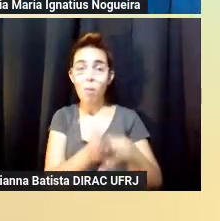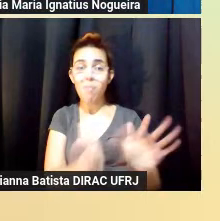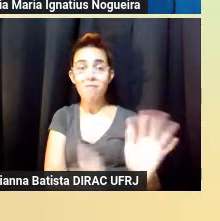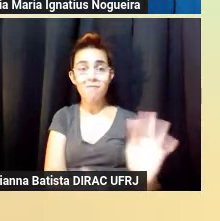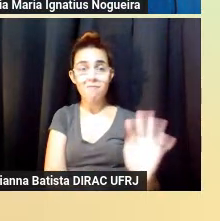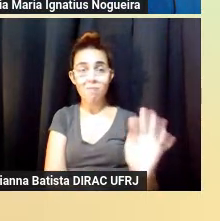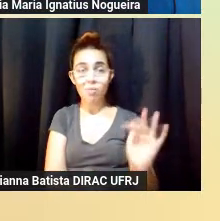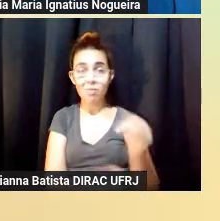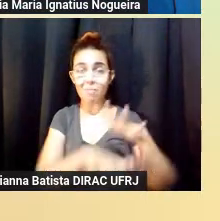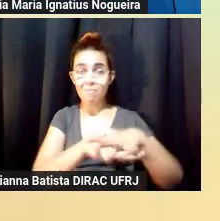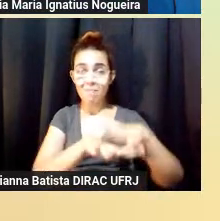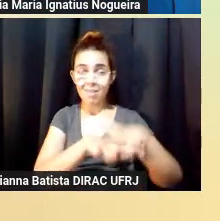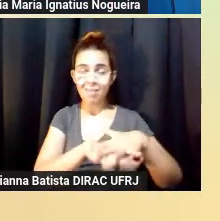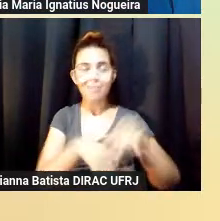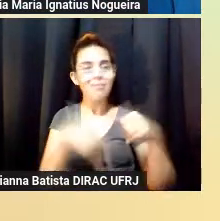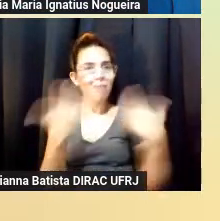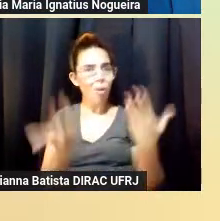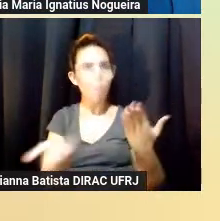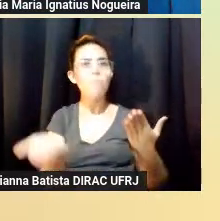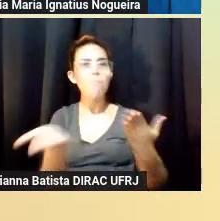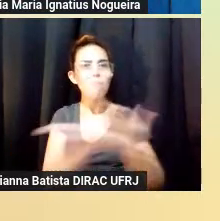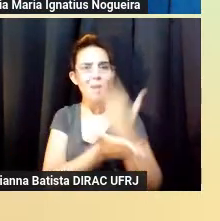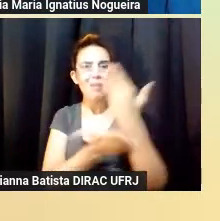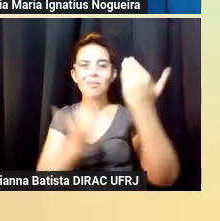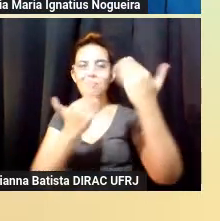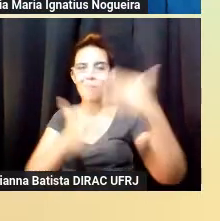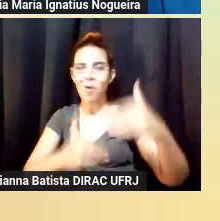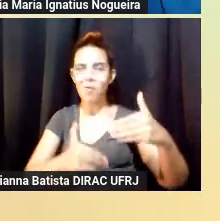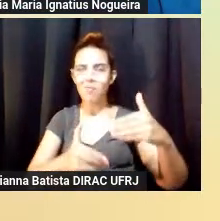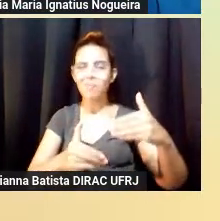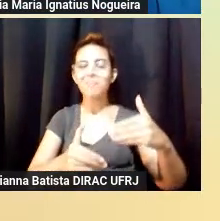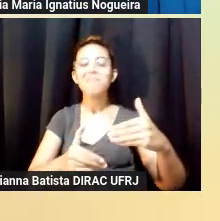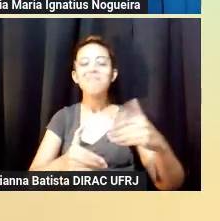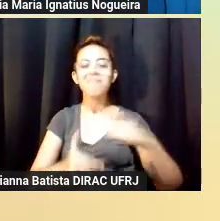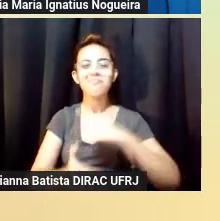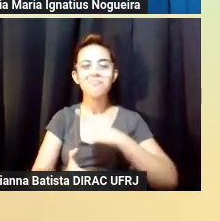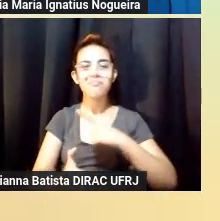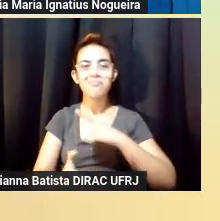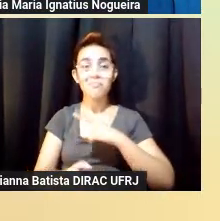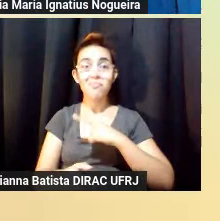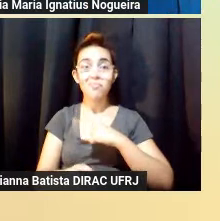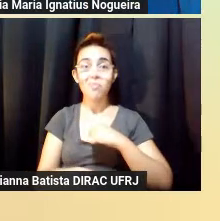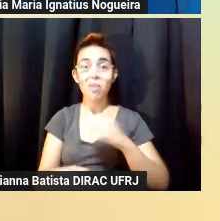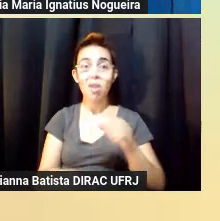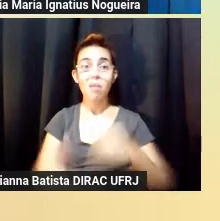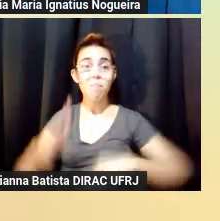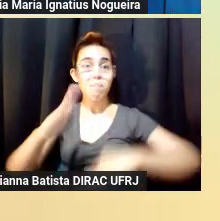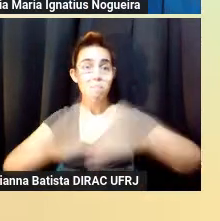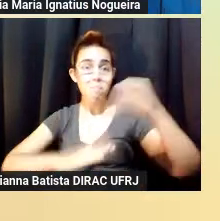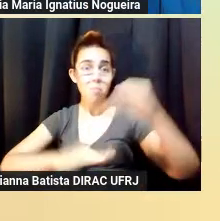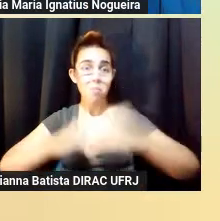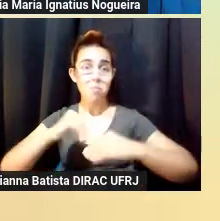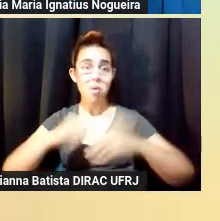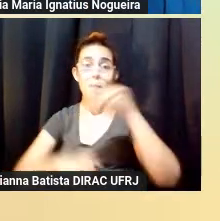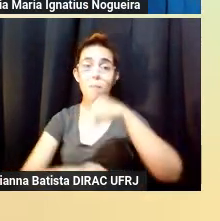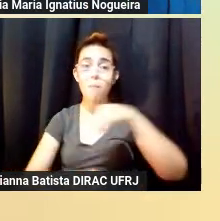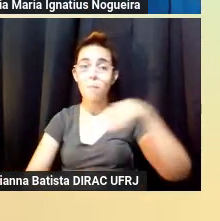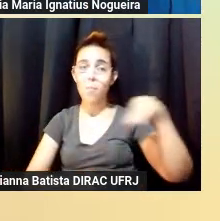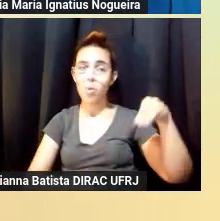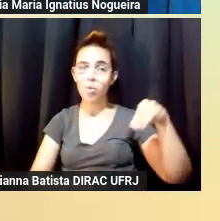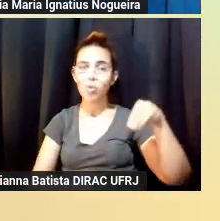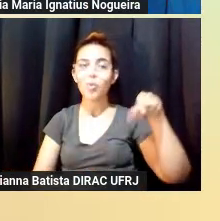bendita da coisa, me tornei monitora, com 22 anos, estava aula de geometria analítica na Universidade